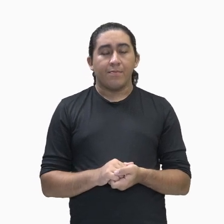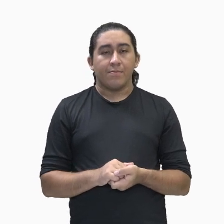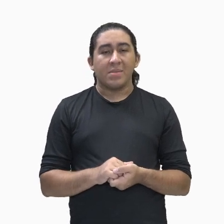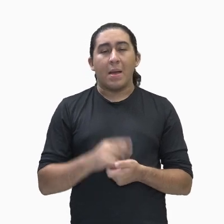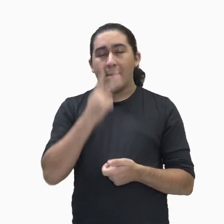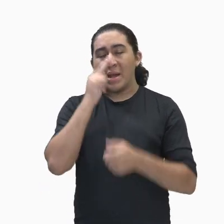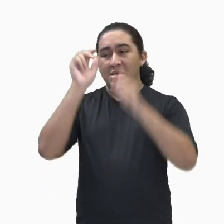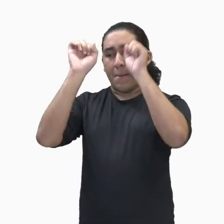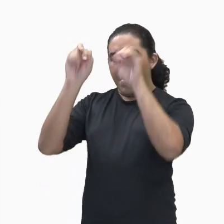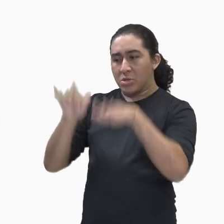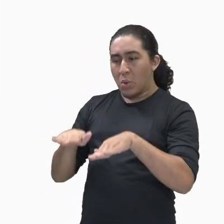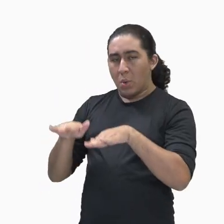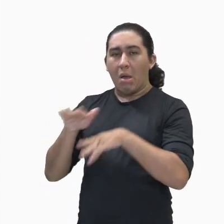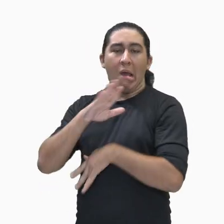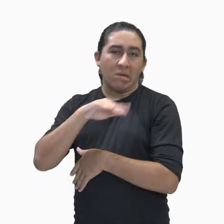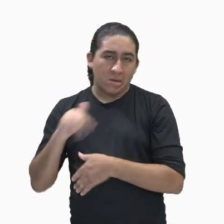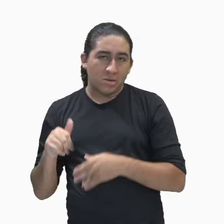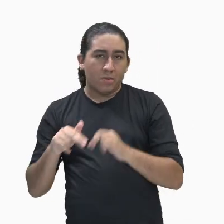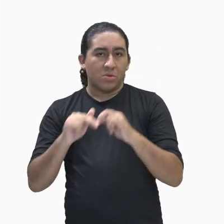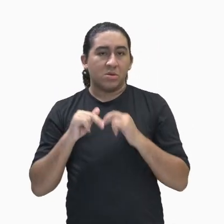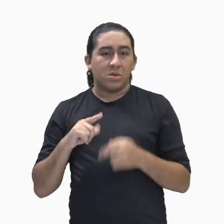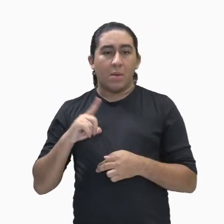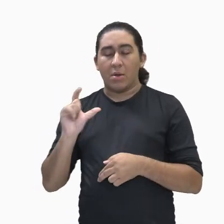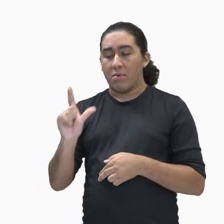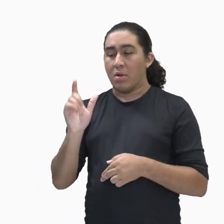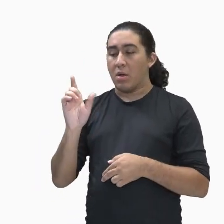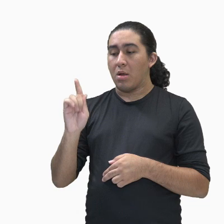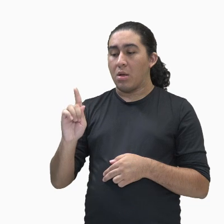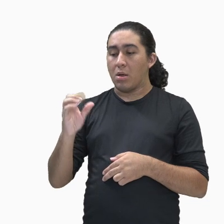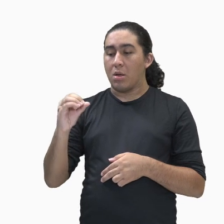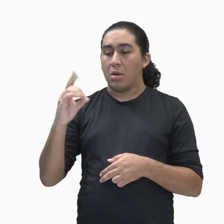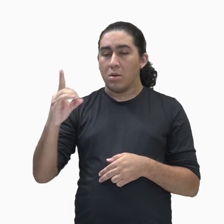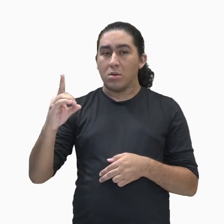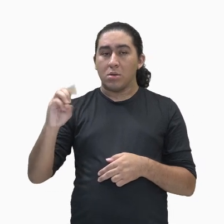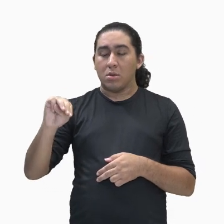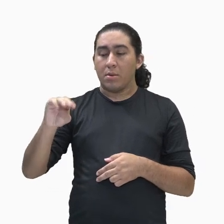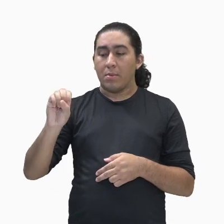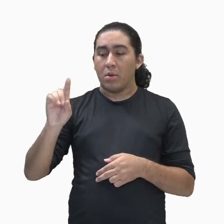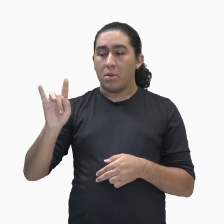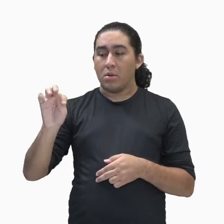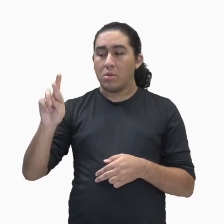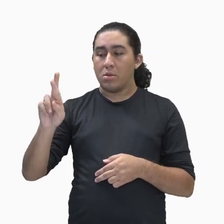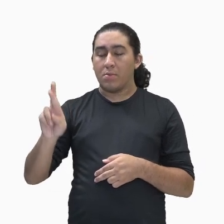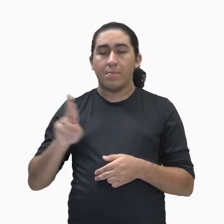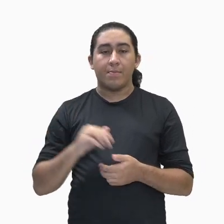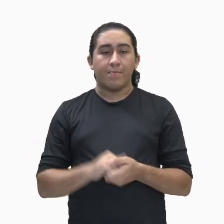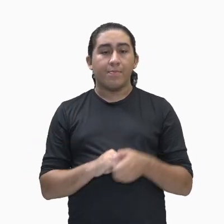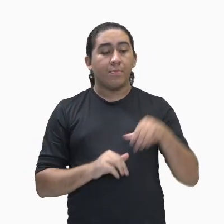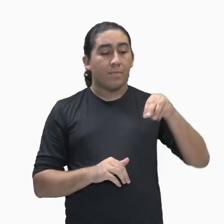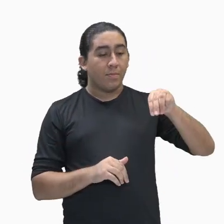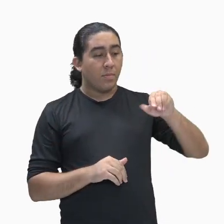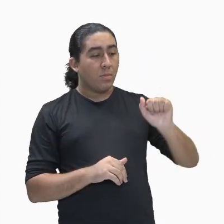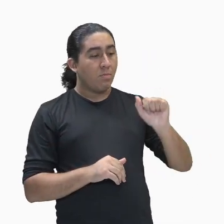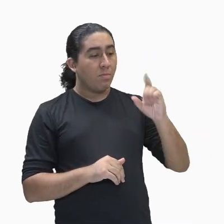groom é o noivo também no dia do casamento. Então, a palavra